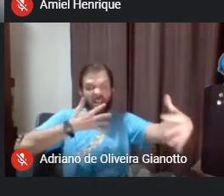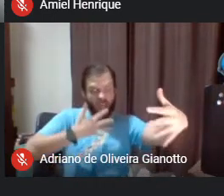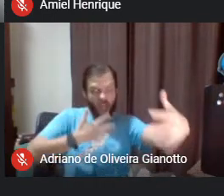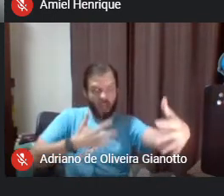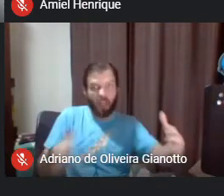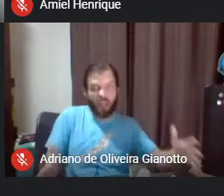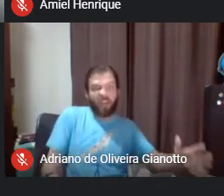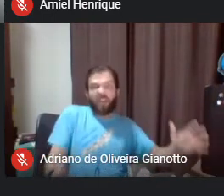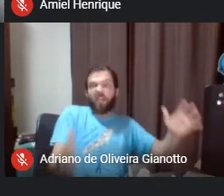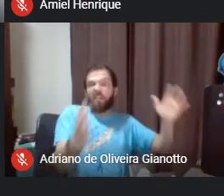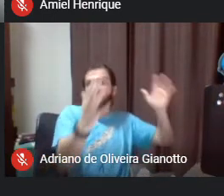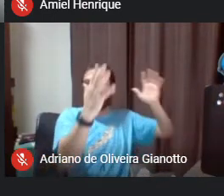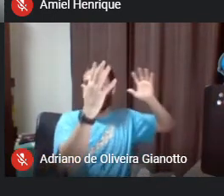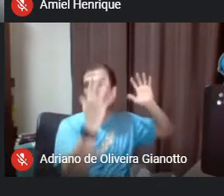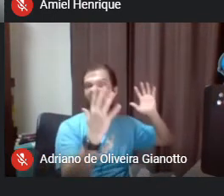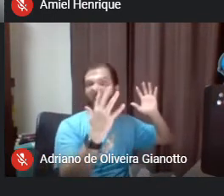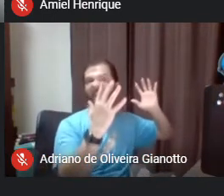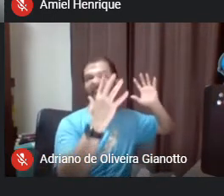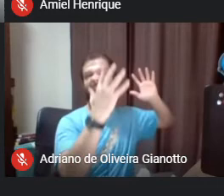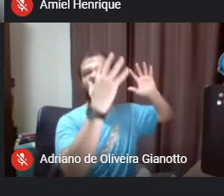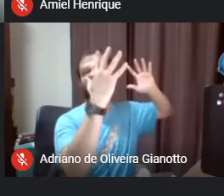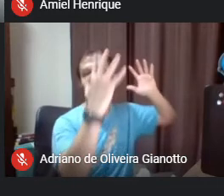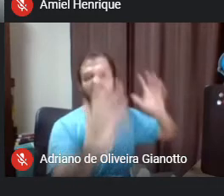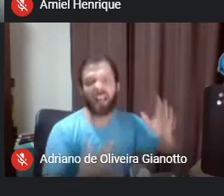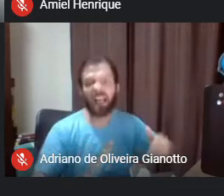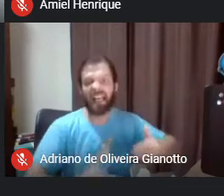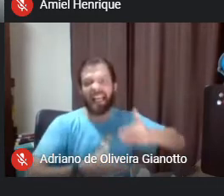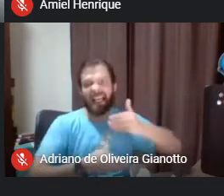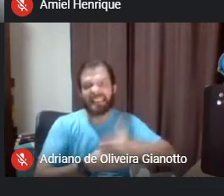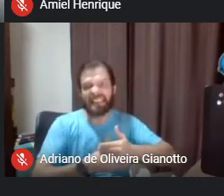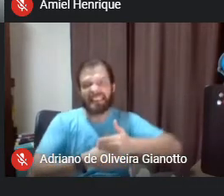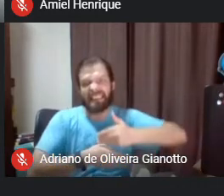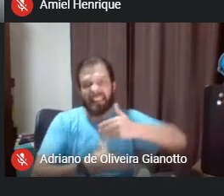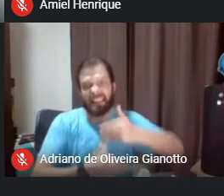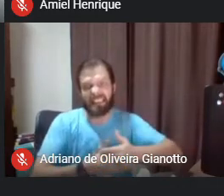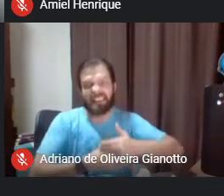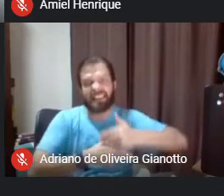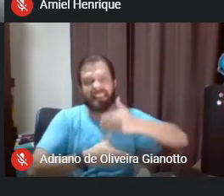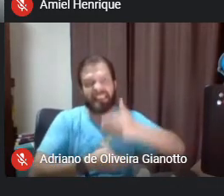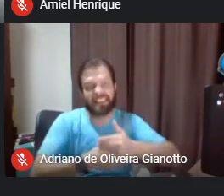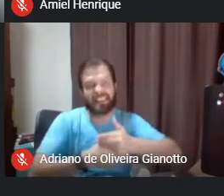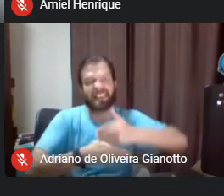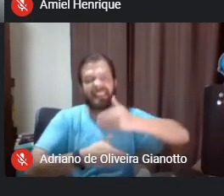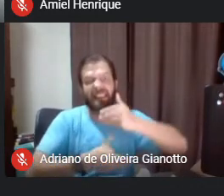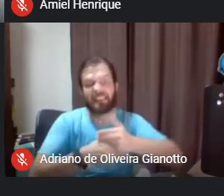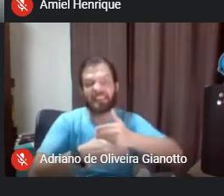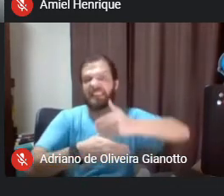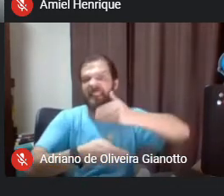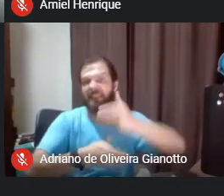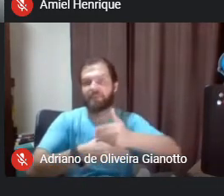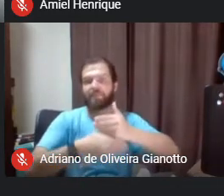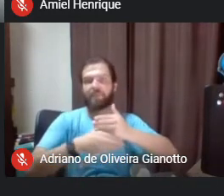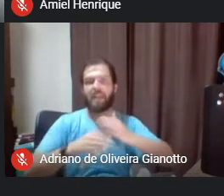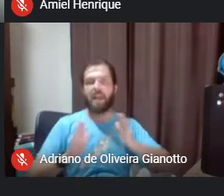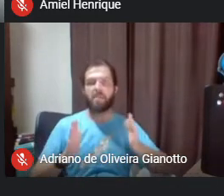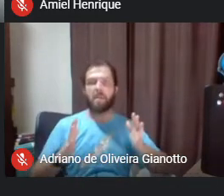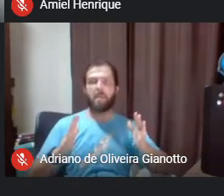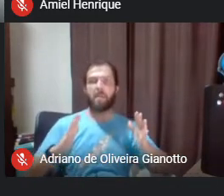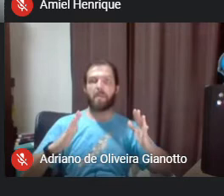a construir todo, né, levando pedra por pedra, e começaram a construir